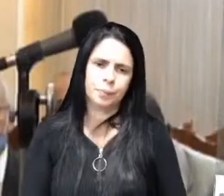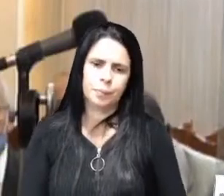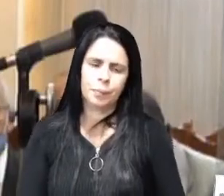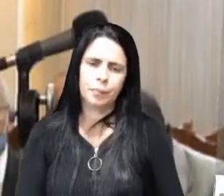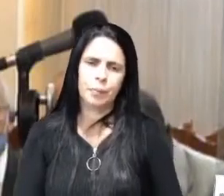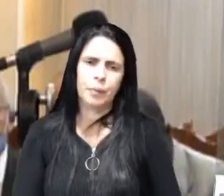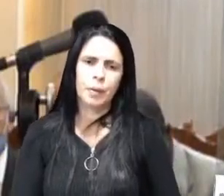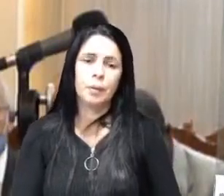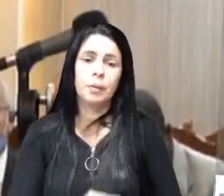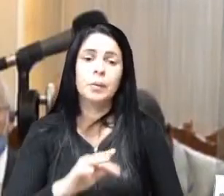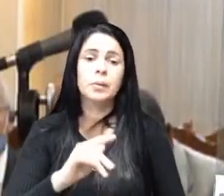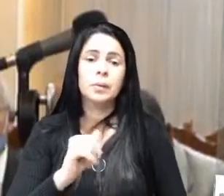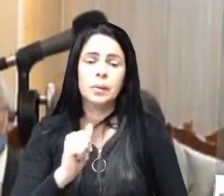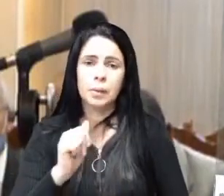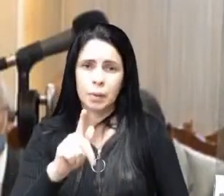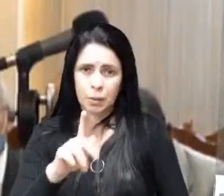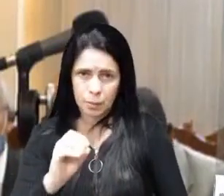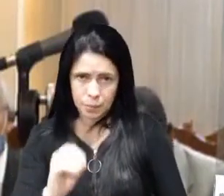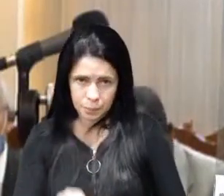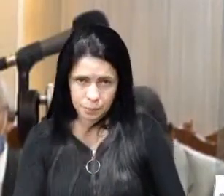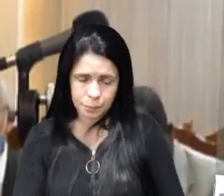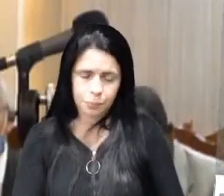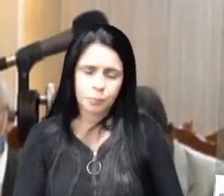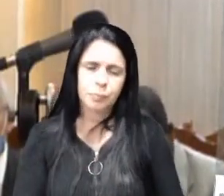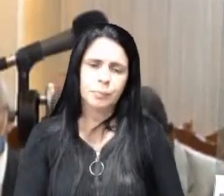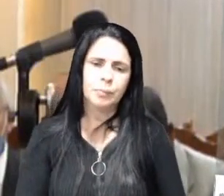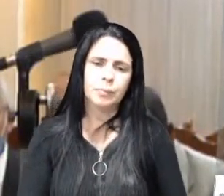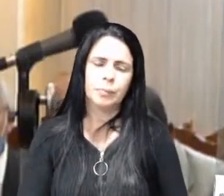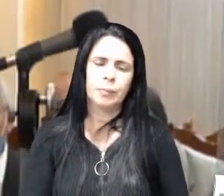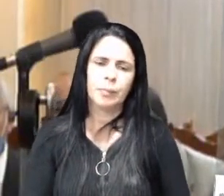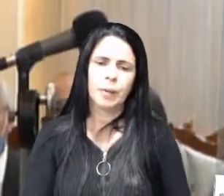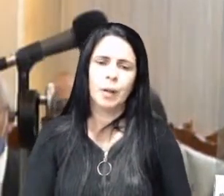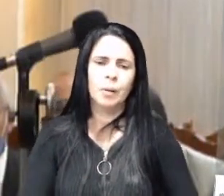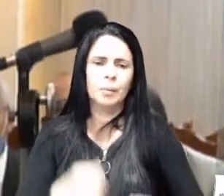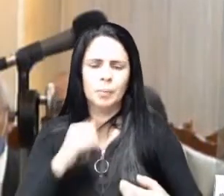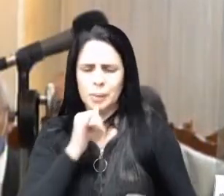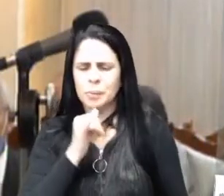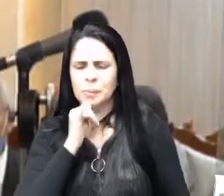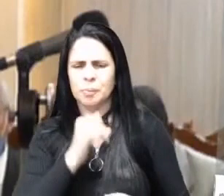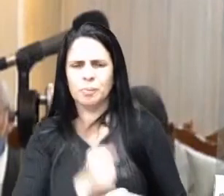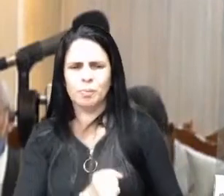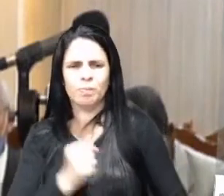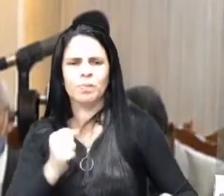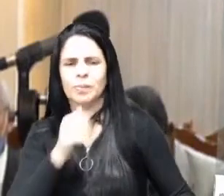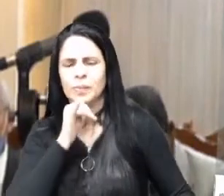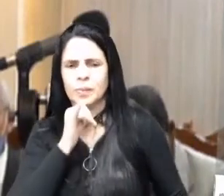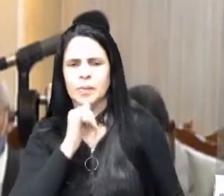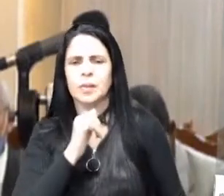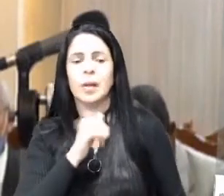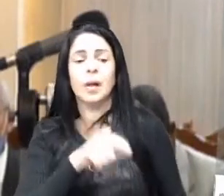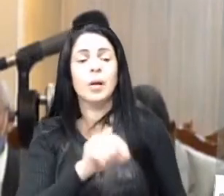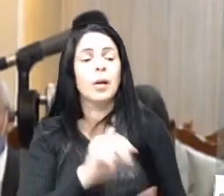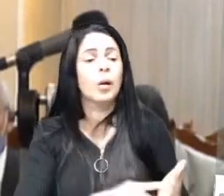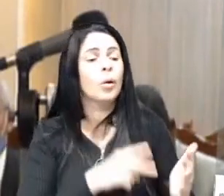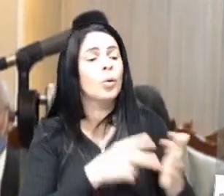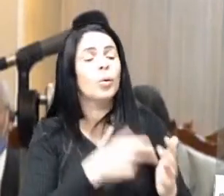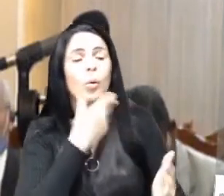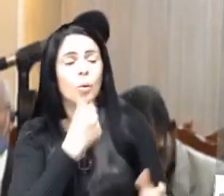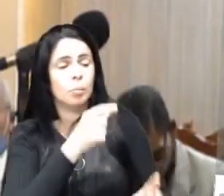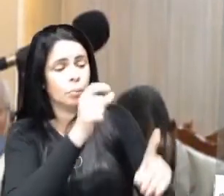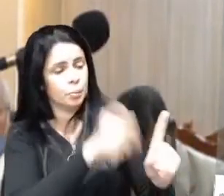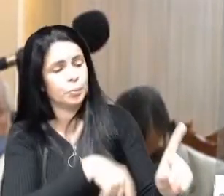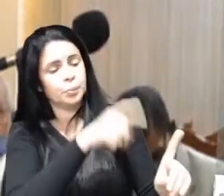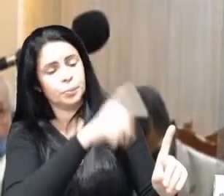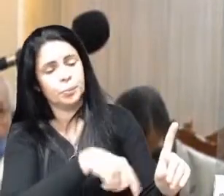Para São Tiago, um dos maiores exemplos de paciência nesse mundo é o lavrador. É aquele que cultiva a